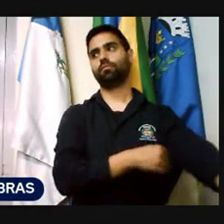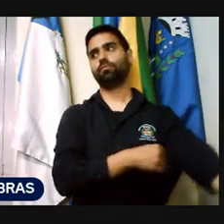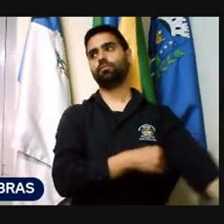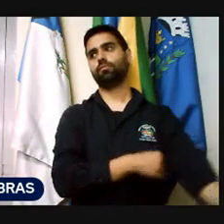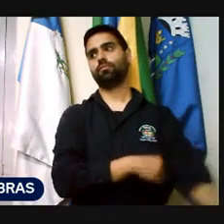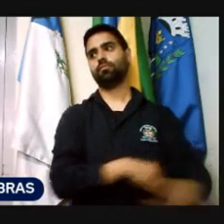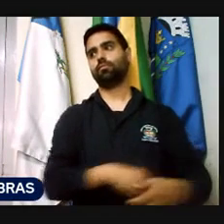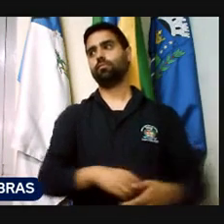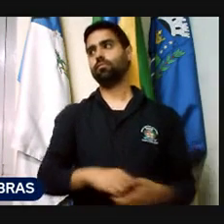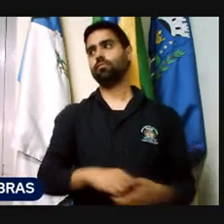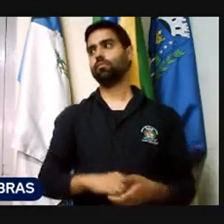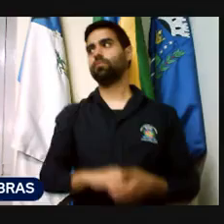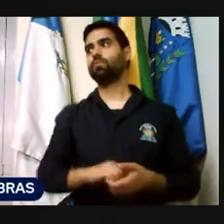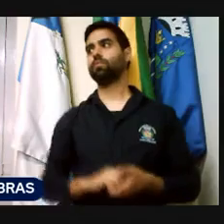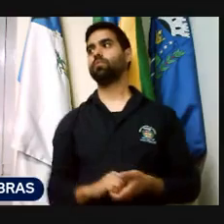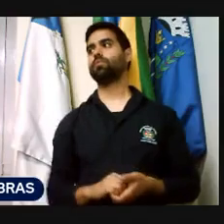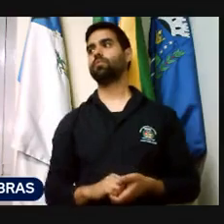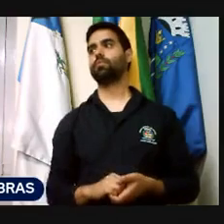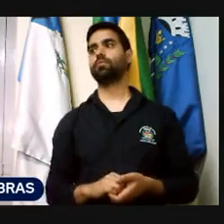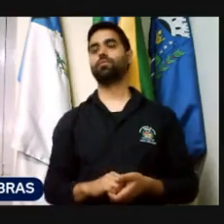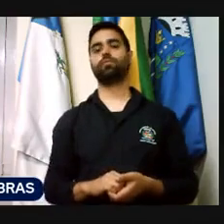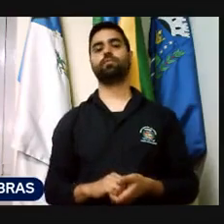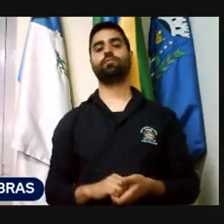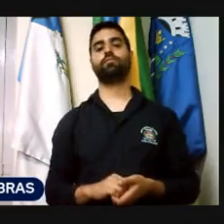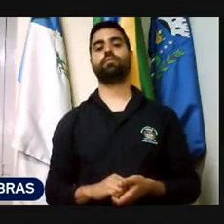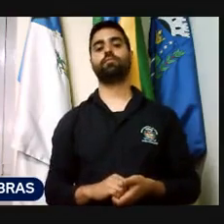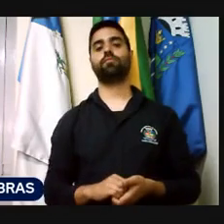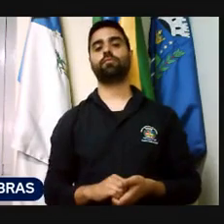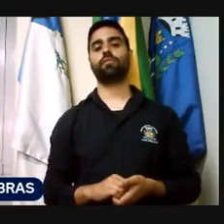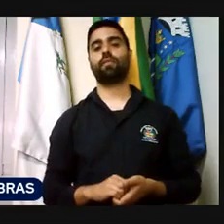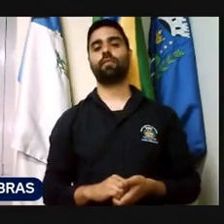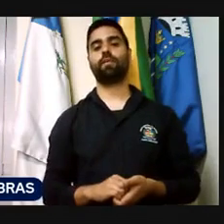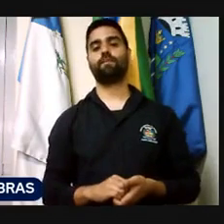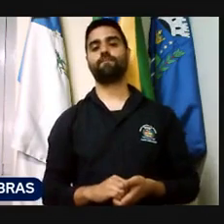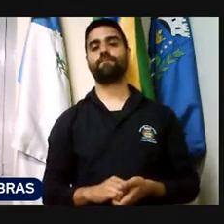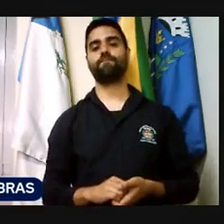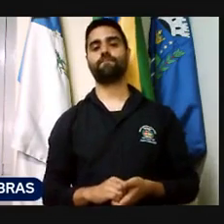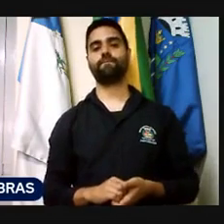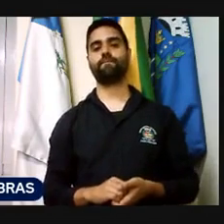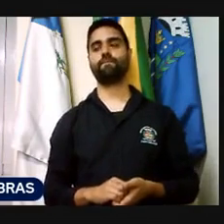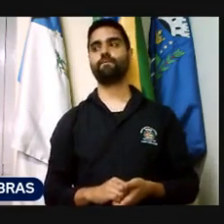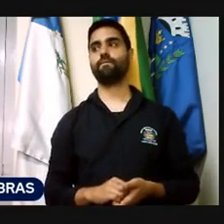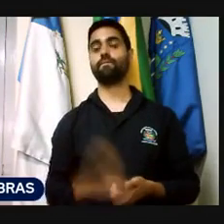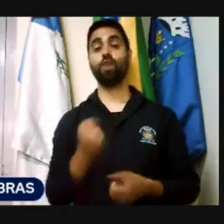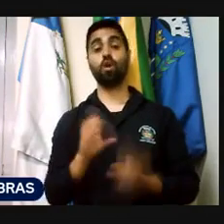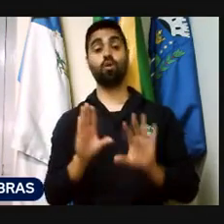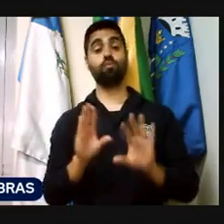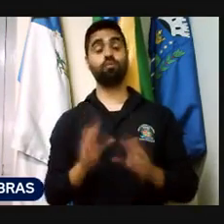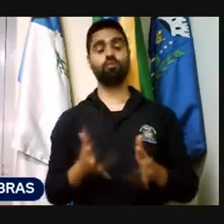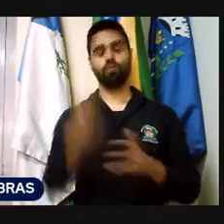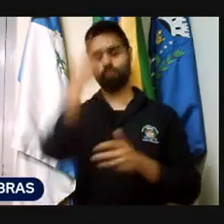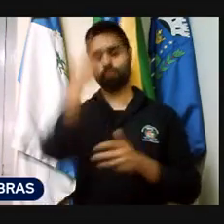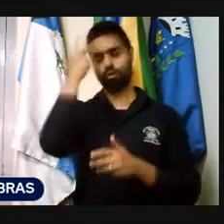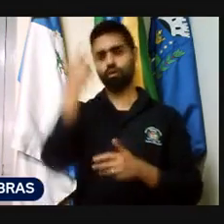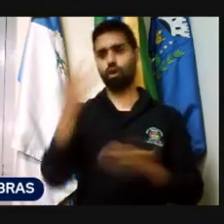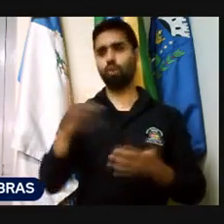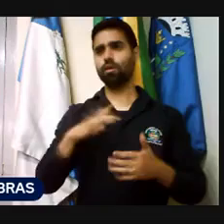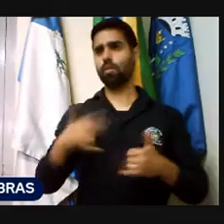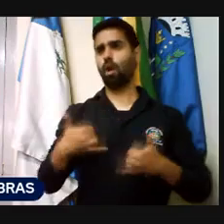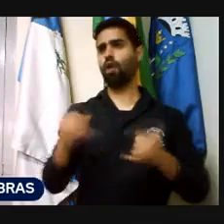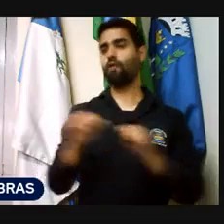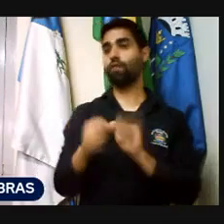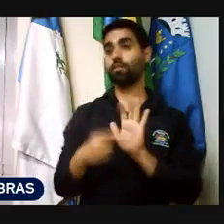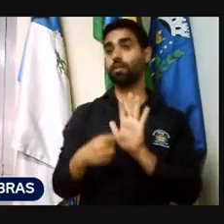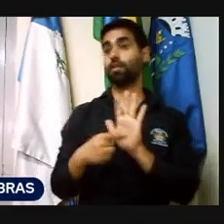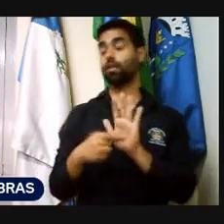boa noite, meus pares. Nessa noite de hoje, com muita honra, faço aí a indicação a